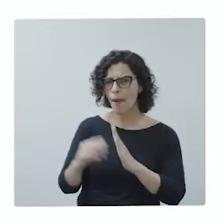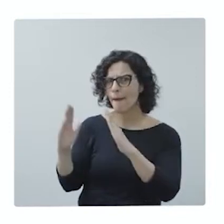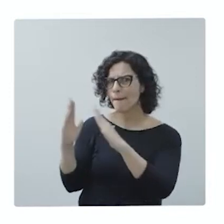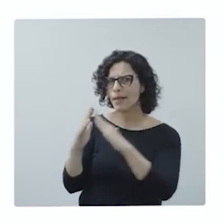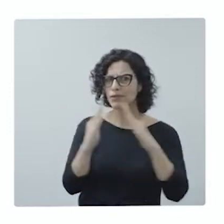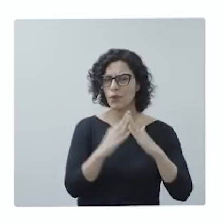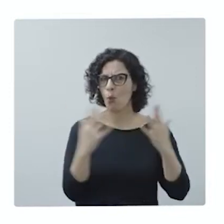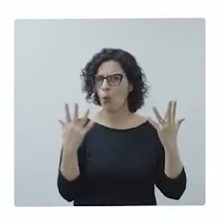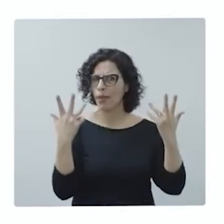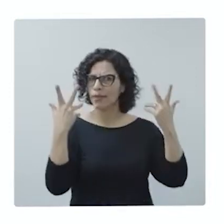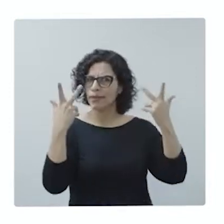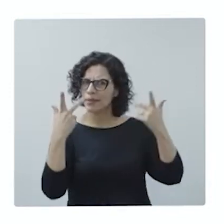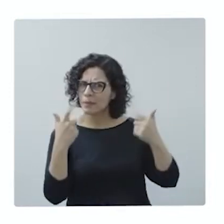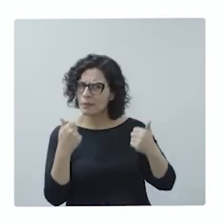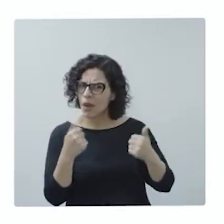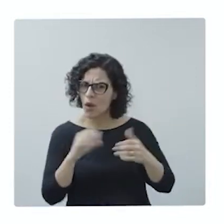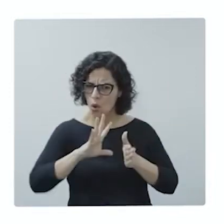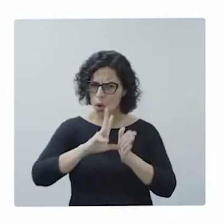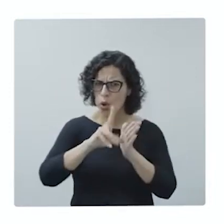Um animal.